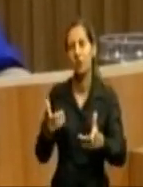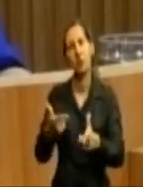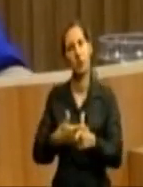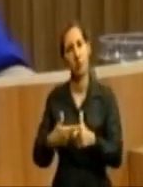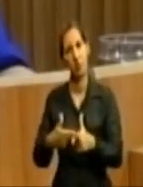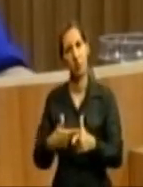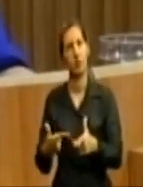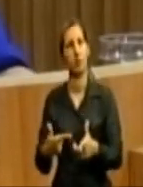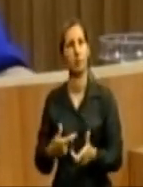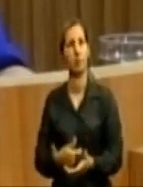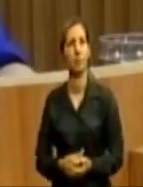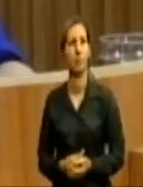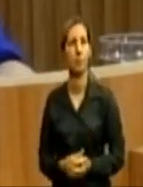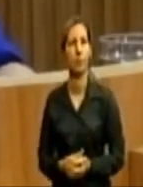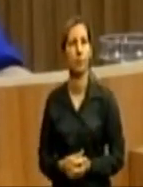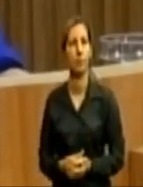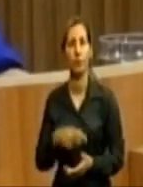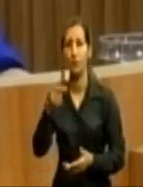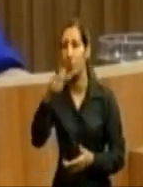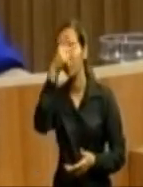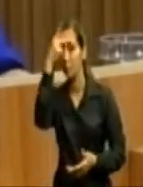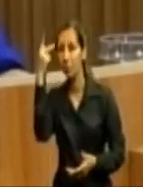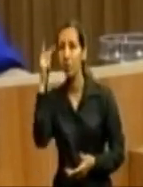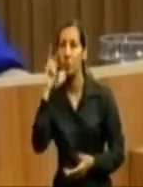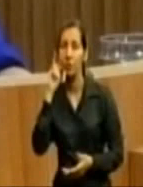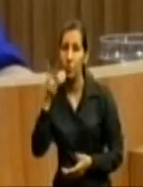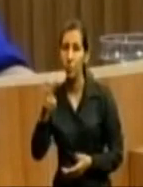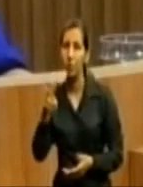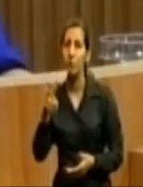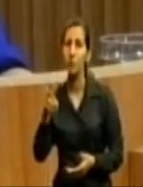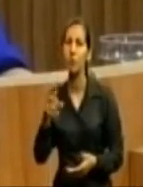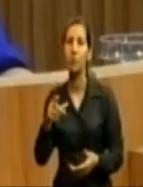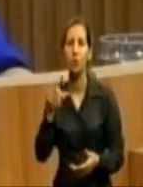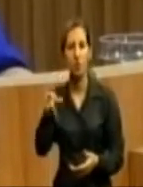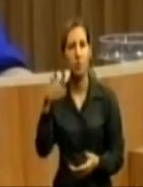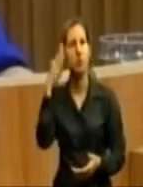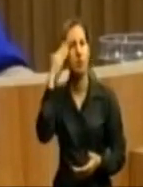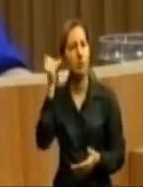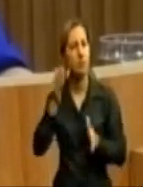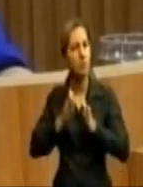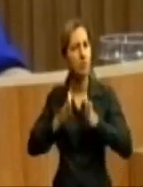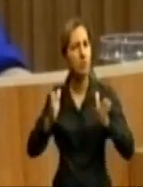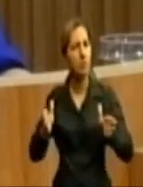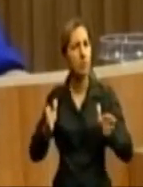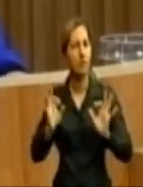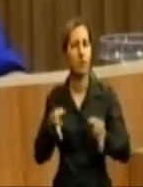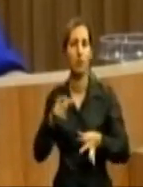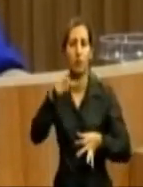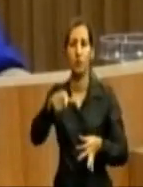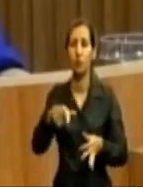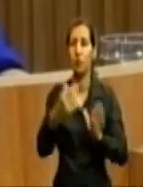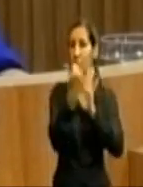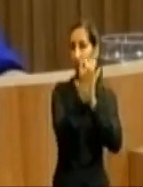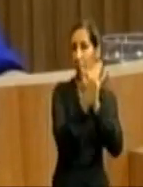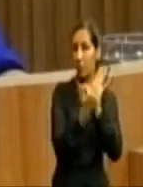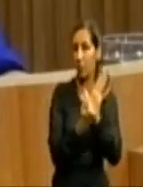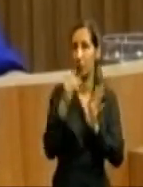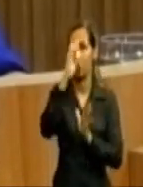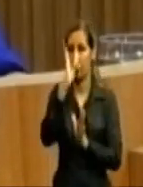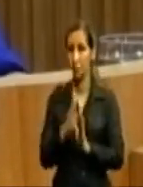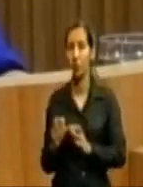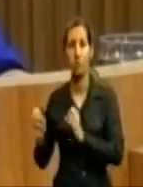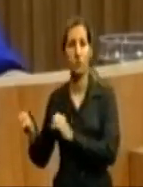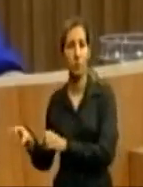gravíssima. As pessoas que estão nos assistindo têm essa dimensão exata. O plano municipal, o Plano Nacional da